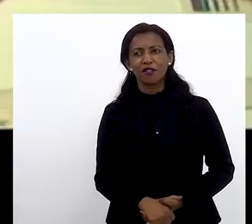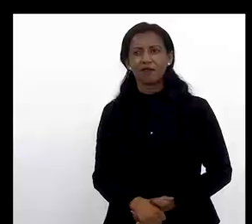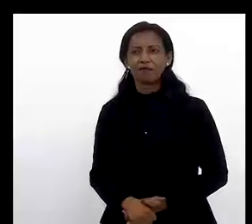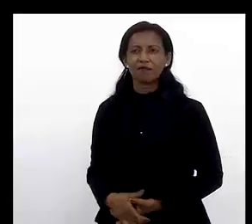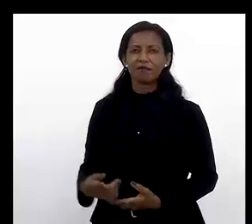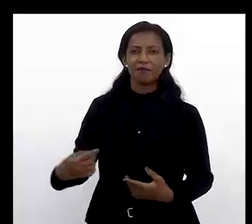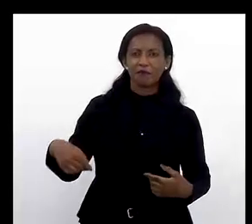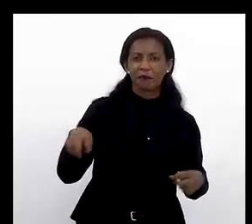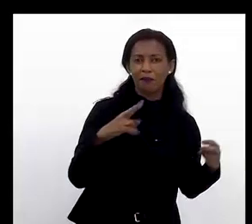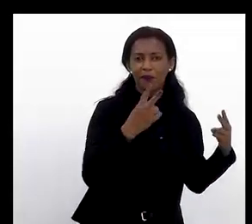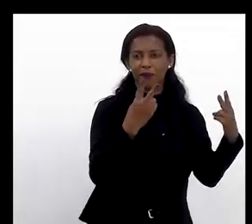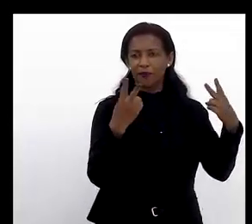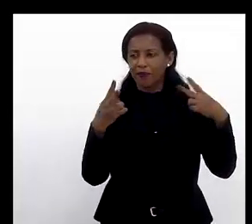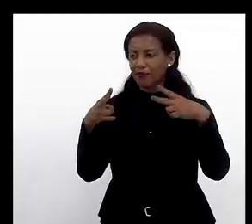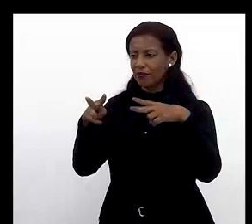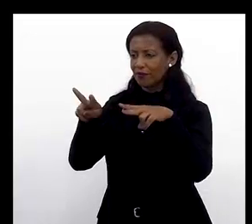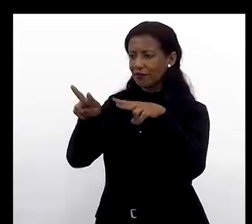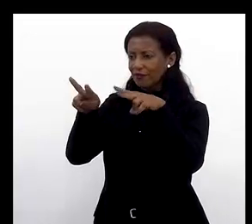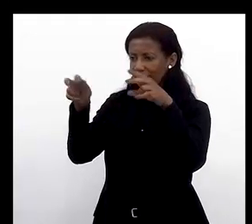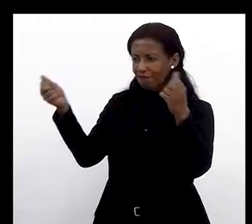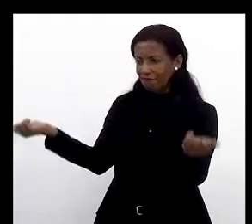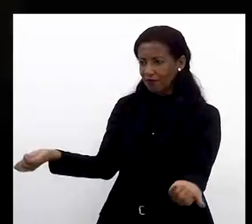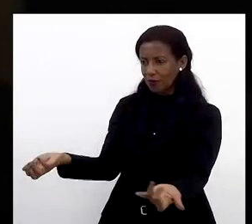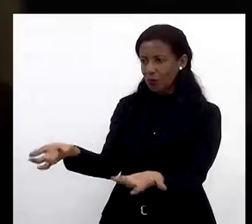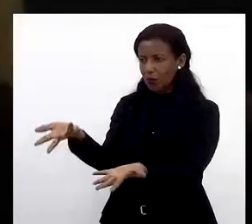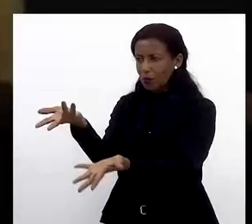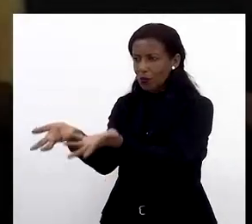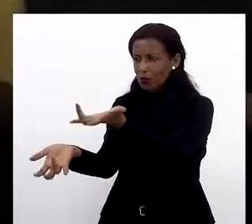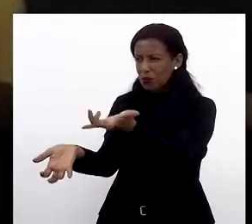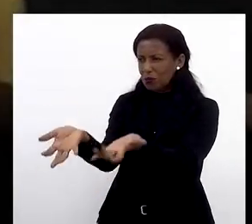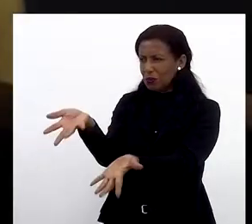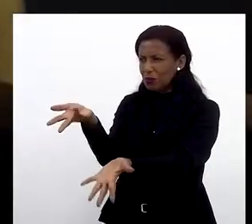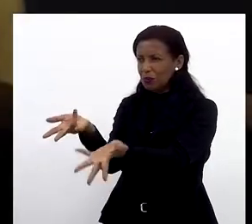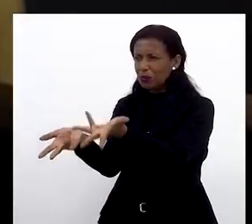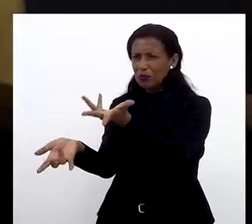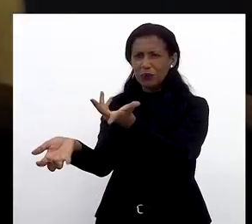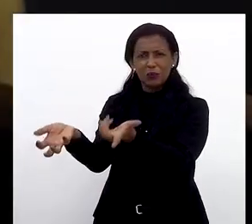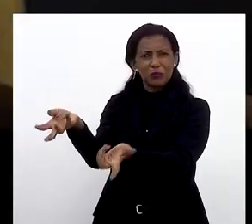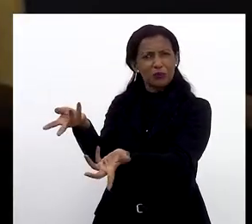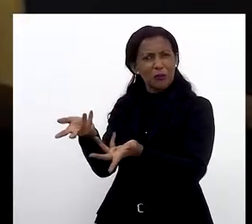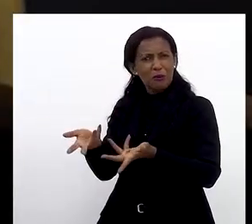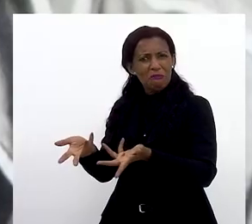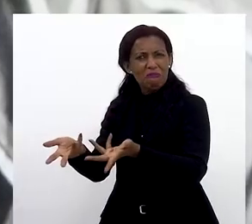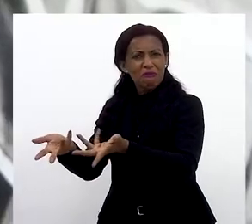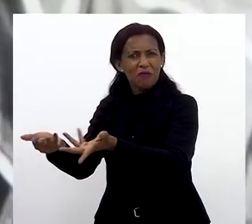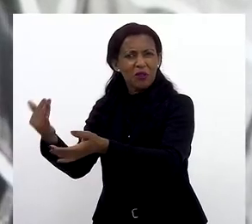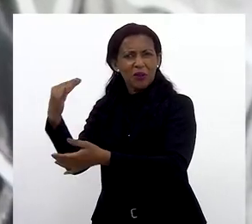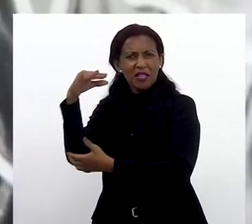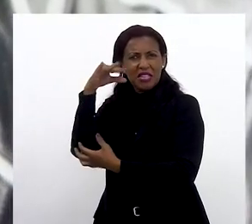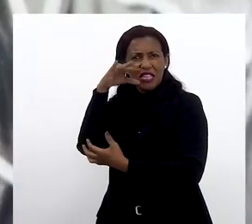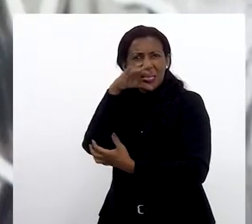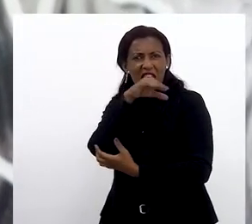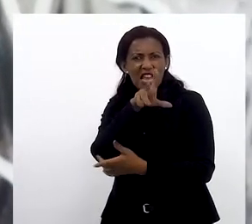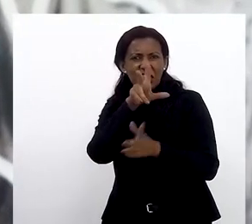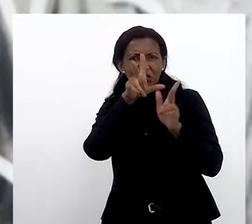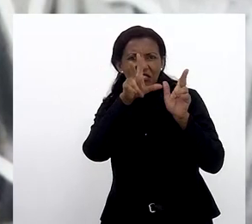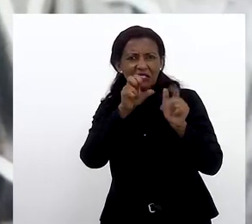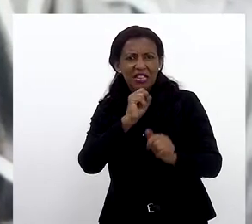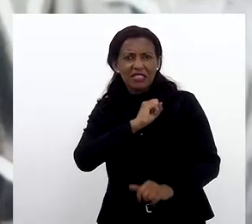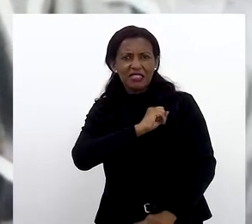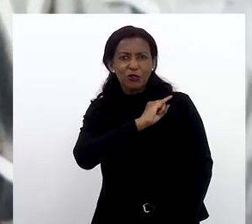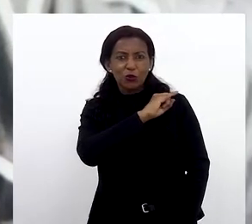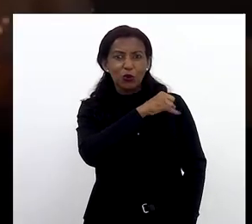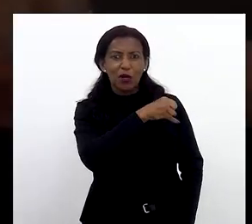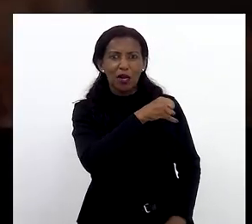Quando olhei a terra ardendo, com a fogueira de